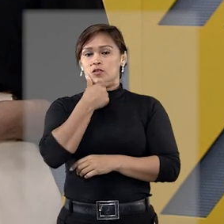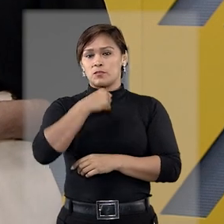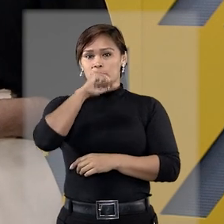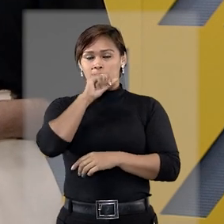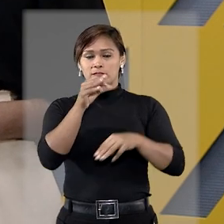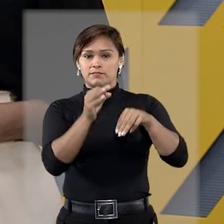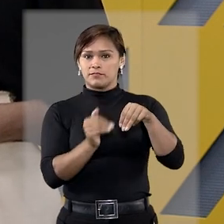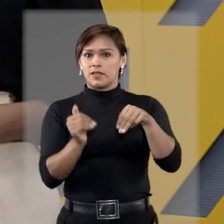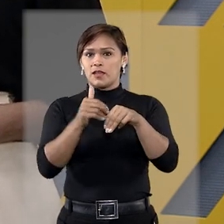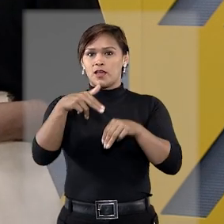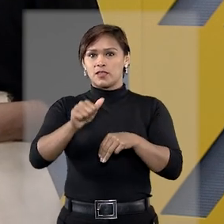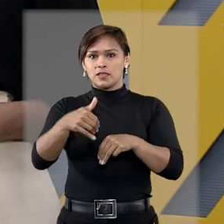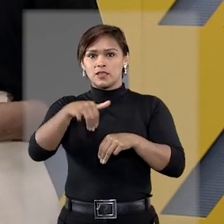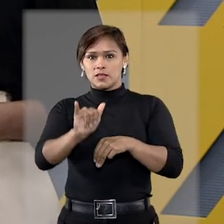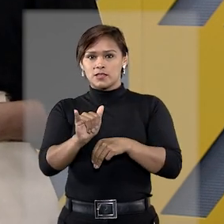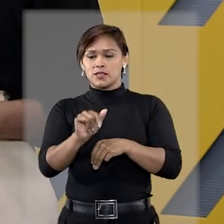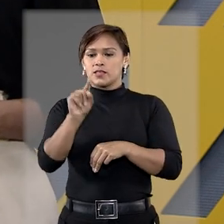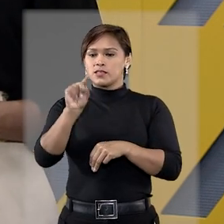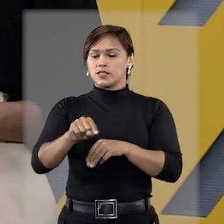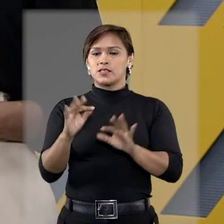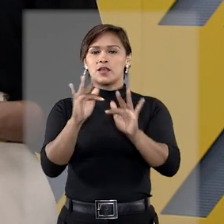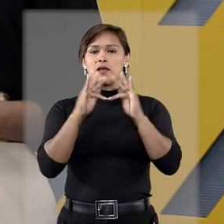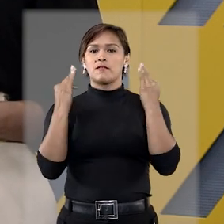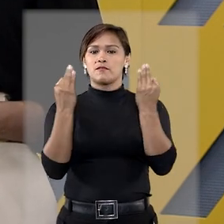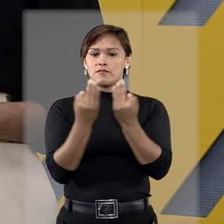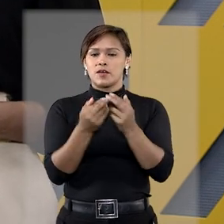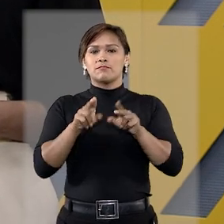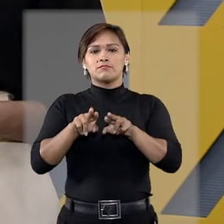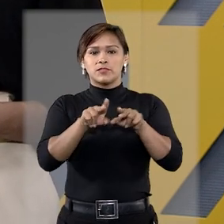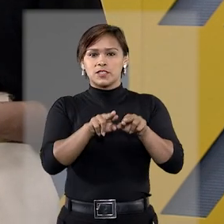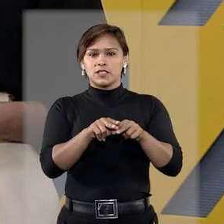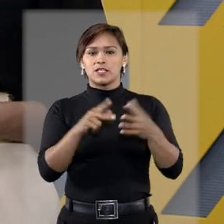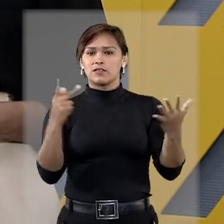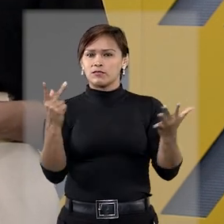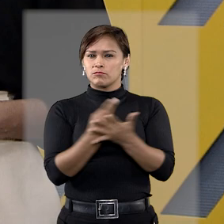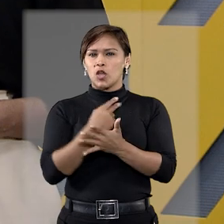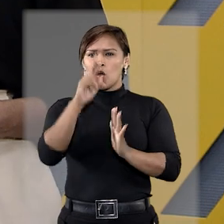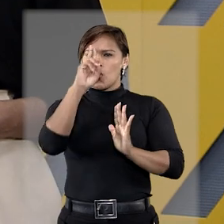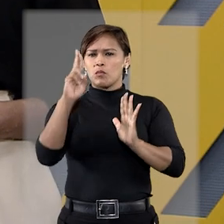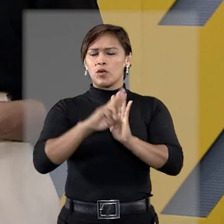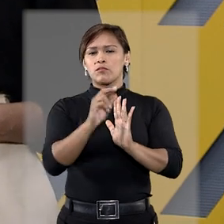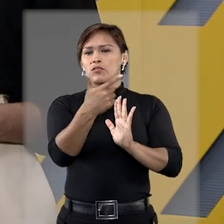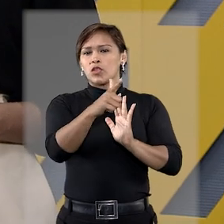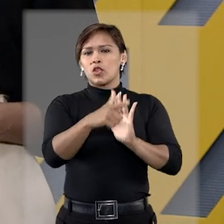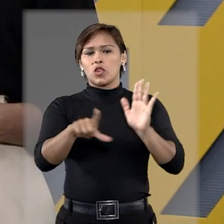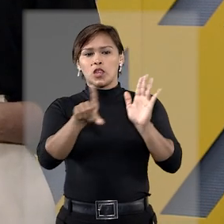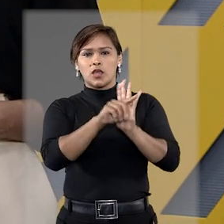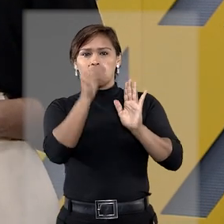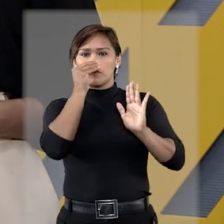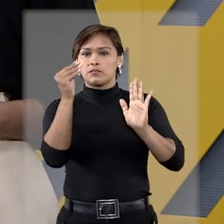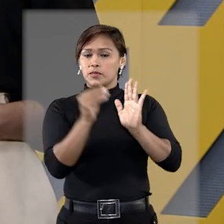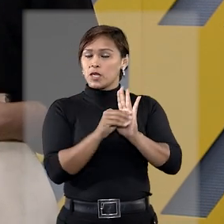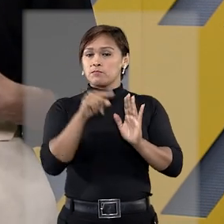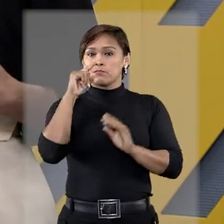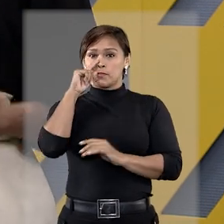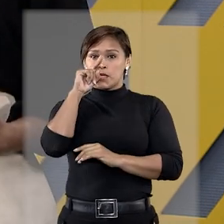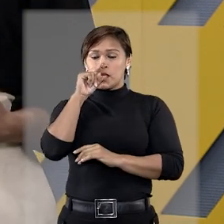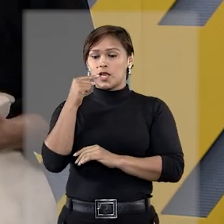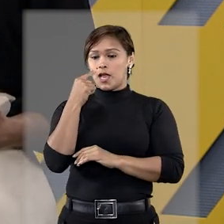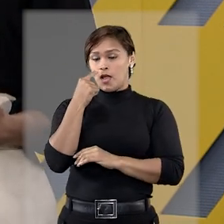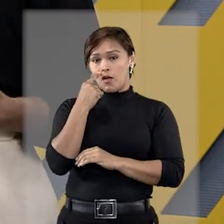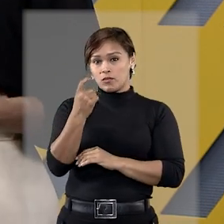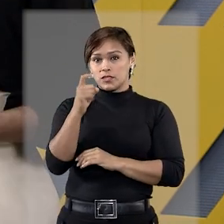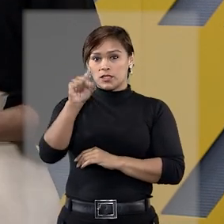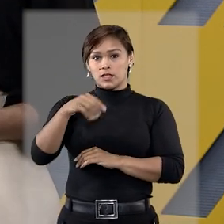abandono. Para a ministra Nancy Andrighi, se a parentalidade é exercida de maneira irresponsável, negligente ou nociva